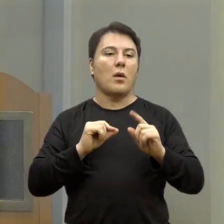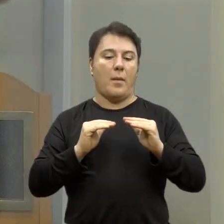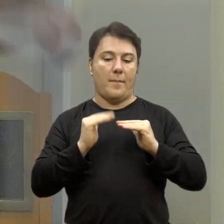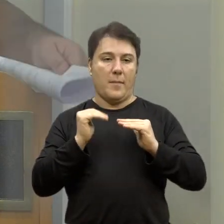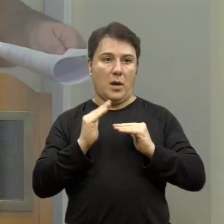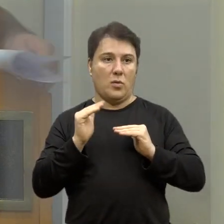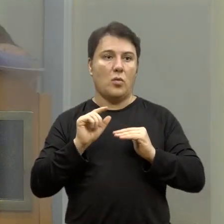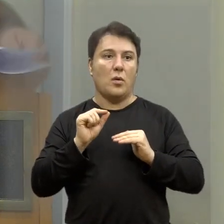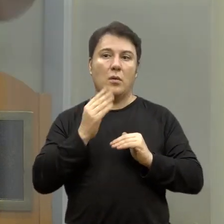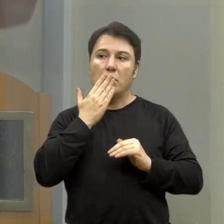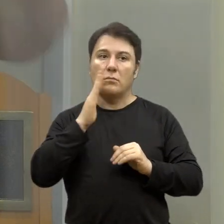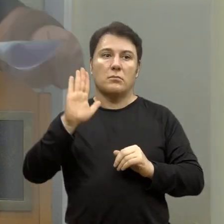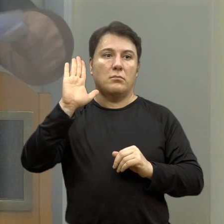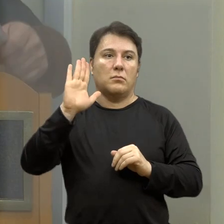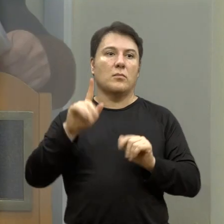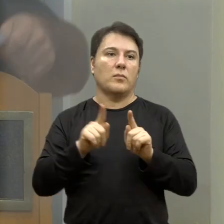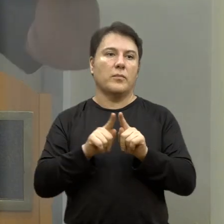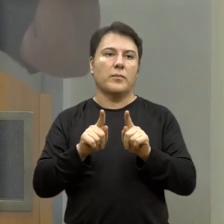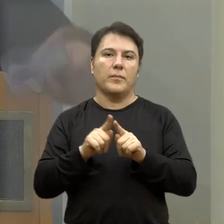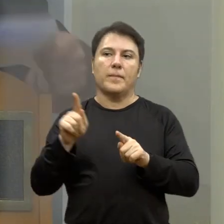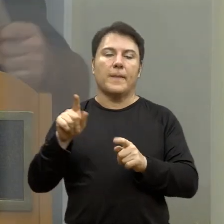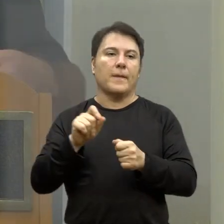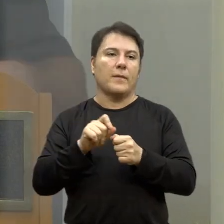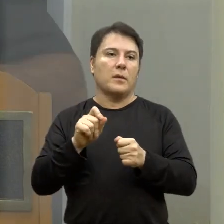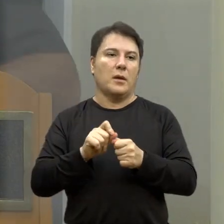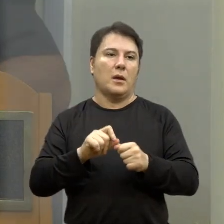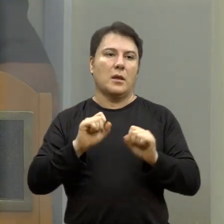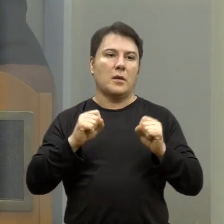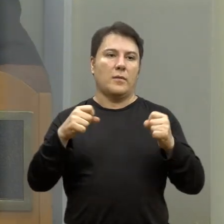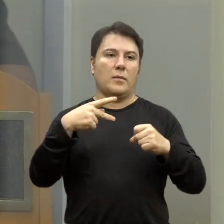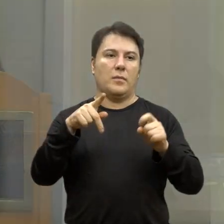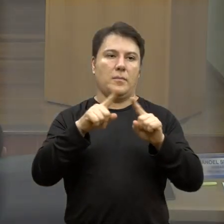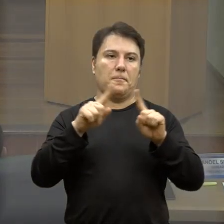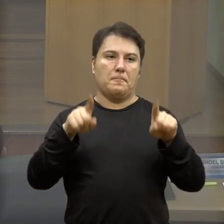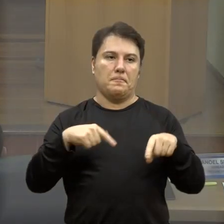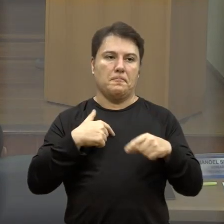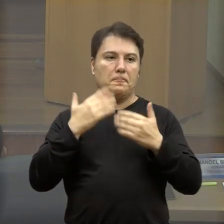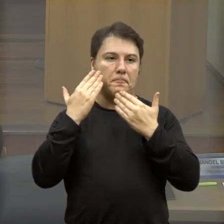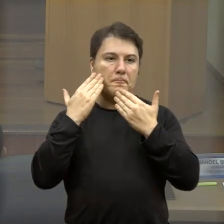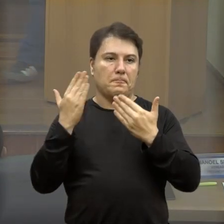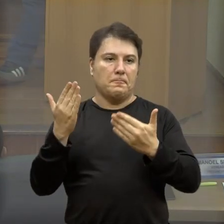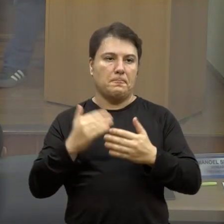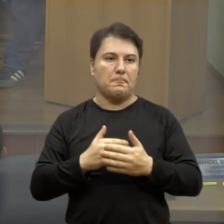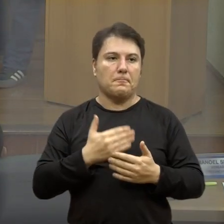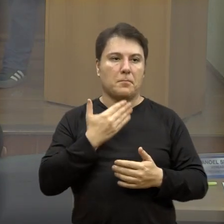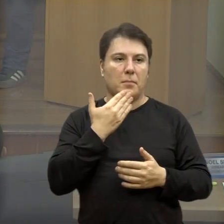prometido e votado em Assembleia seja executado em defesa do servidor. Obrigado. Muito obrigado.